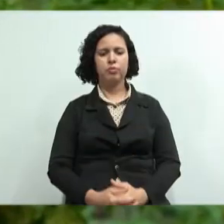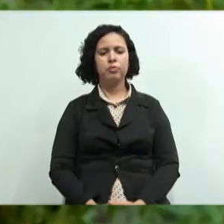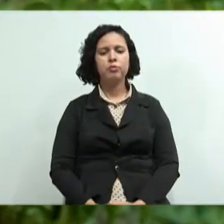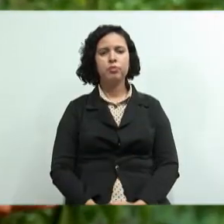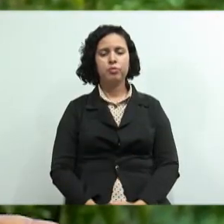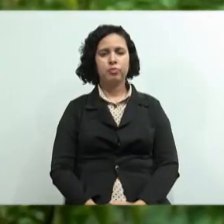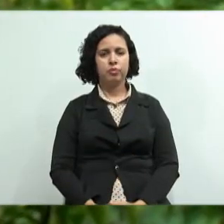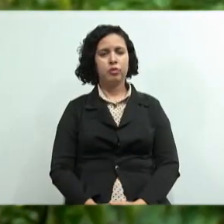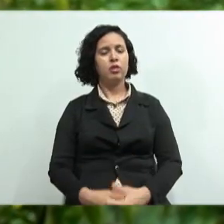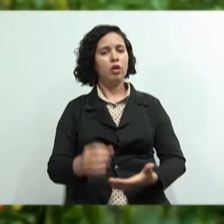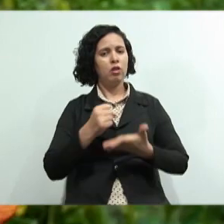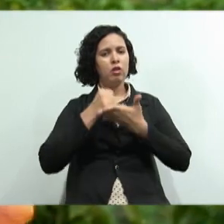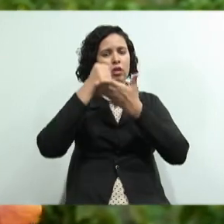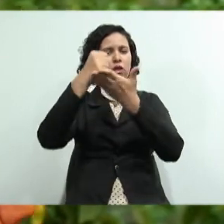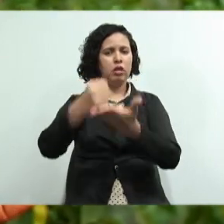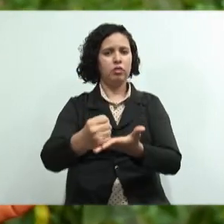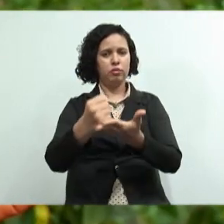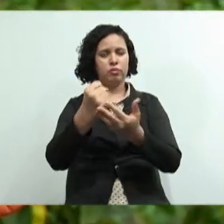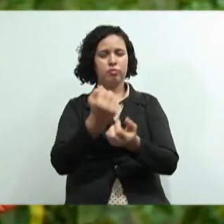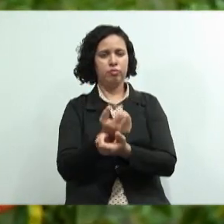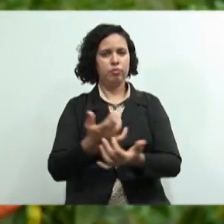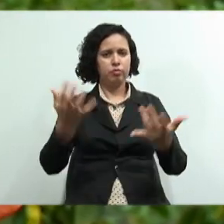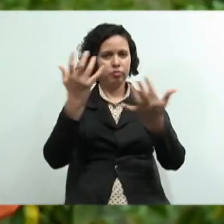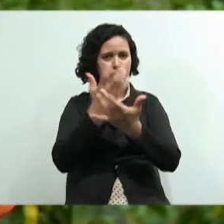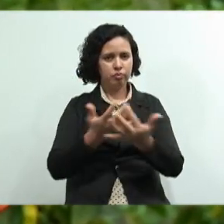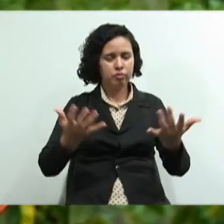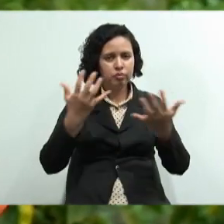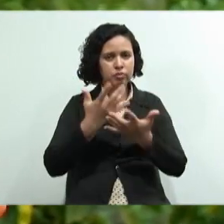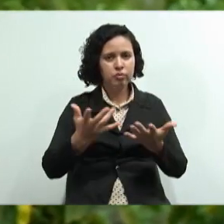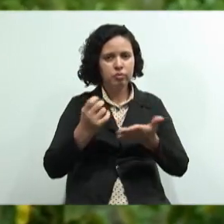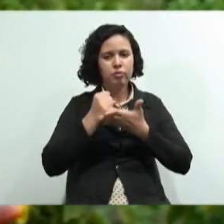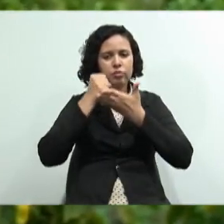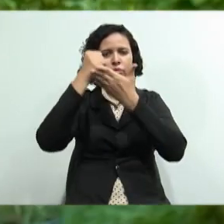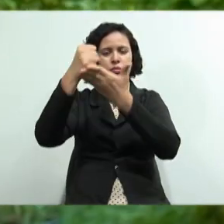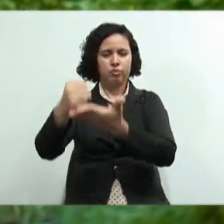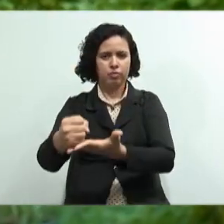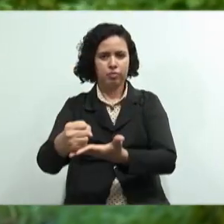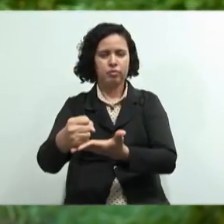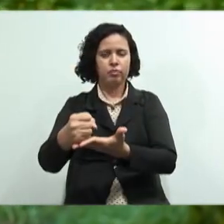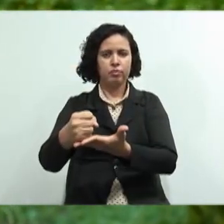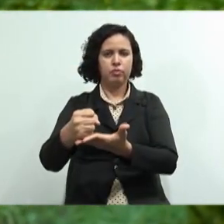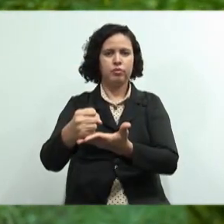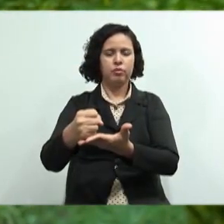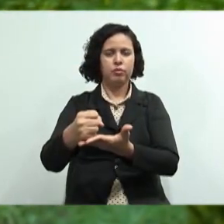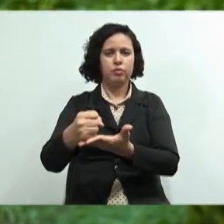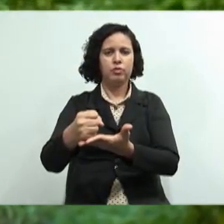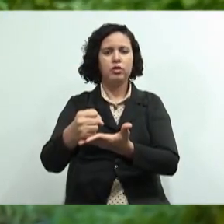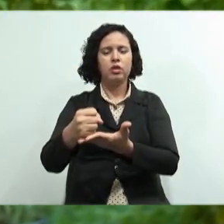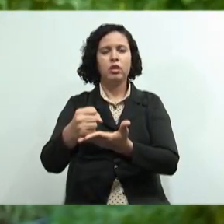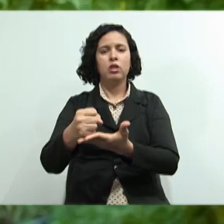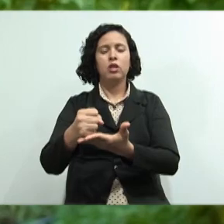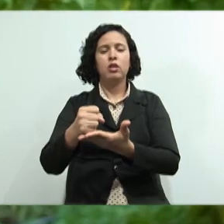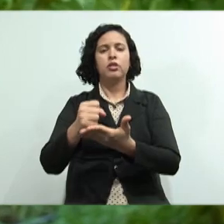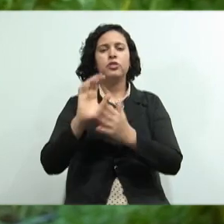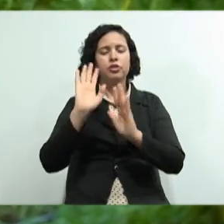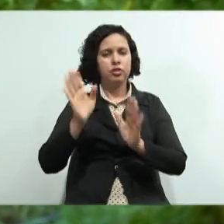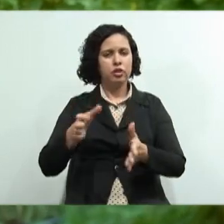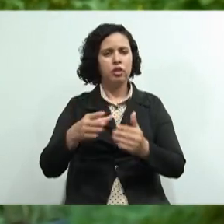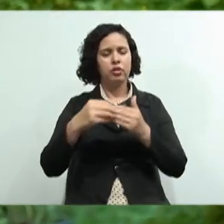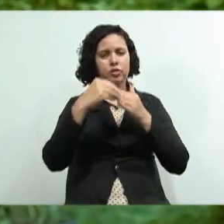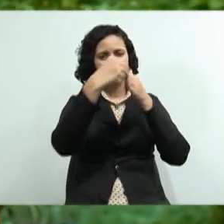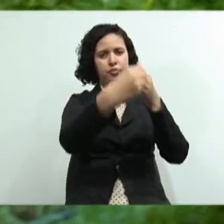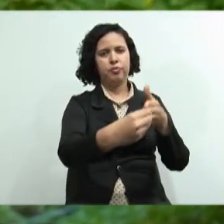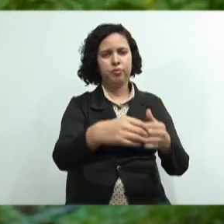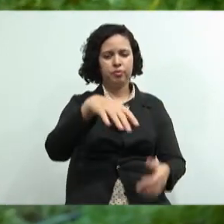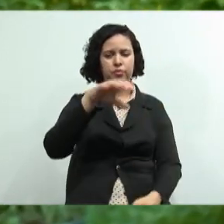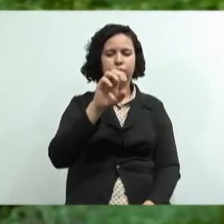A gente entrega o alimento, que nem agora mesmo a gente está fazendo a entrega para o PAA, da Semagric. A gente já entregou na Imater